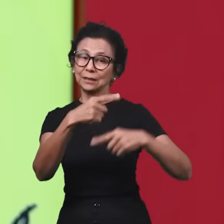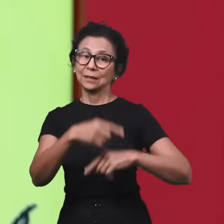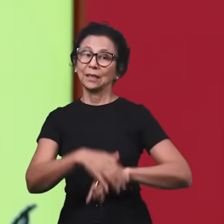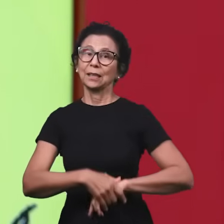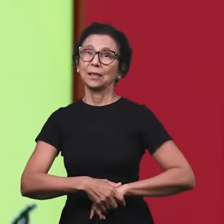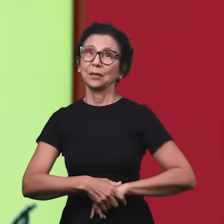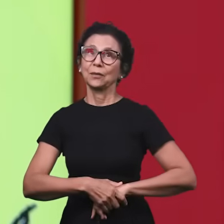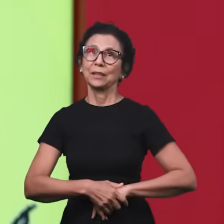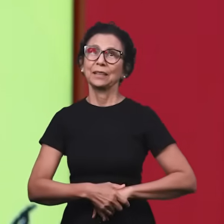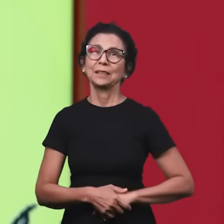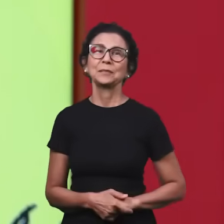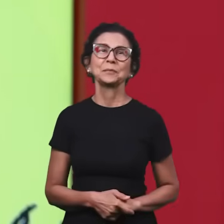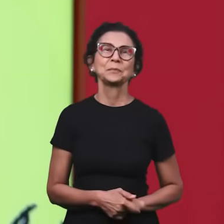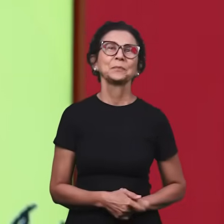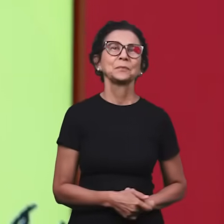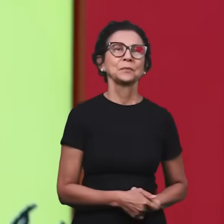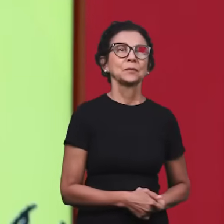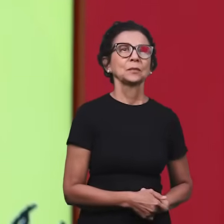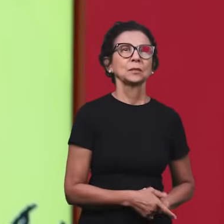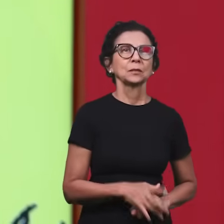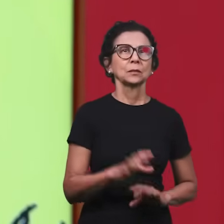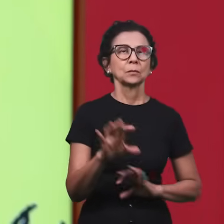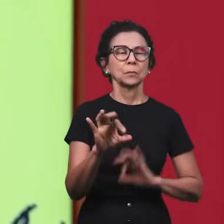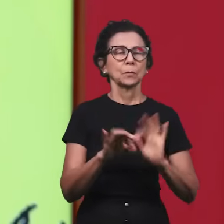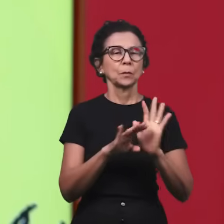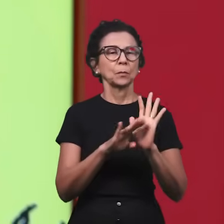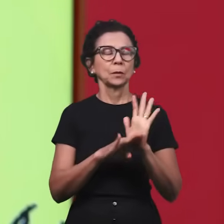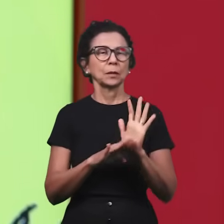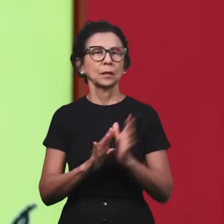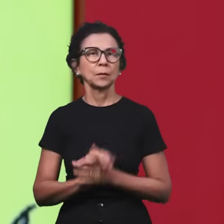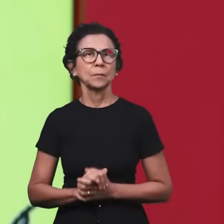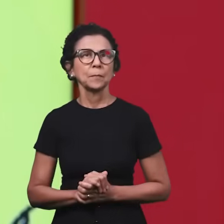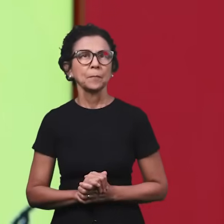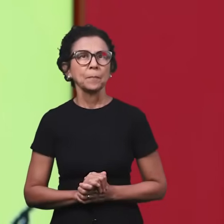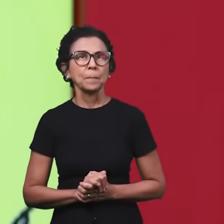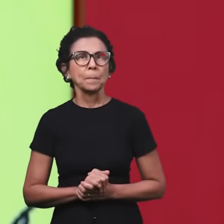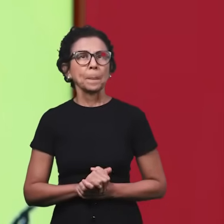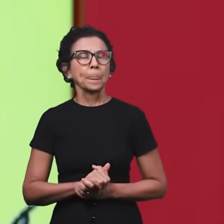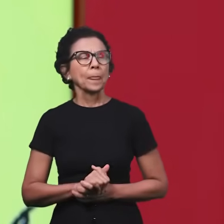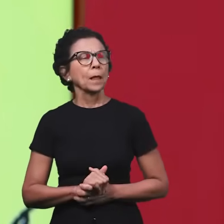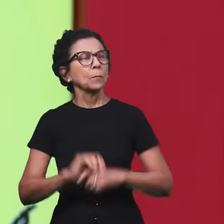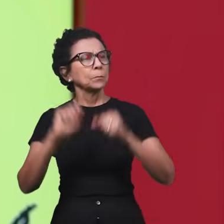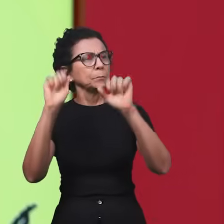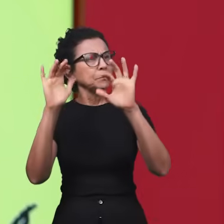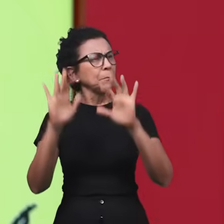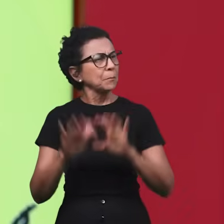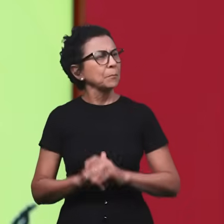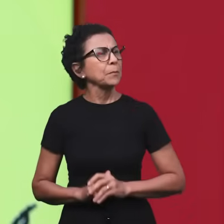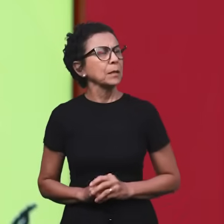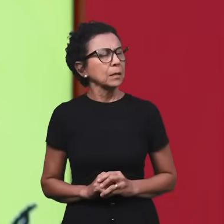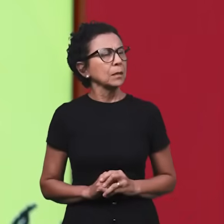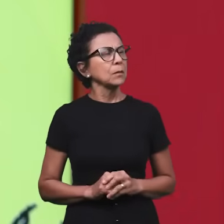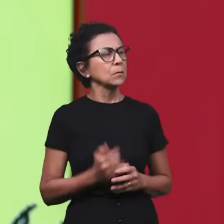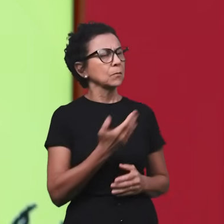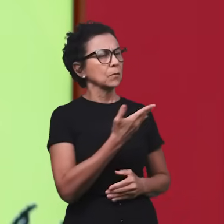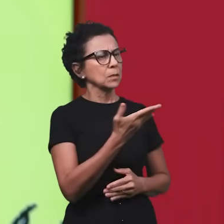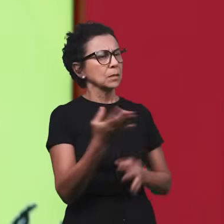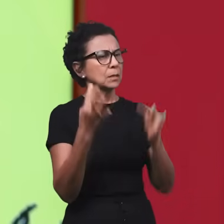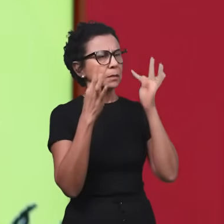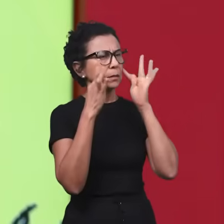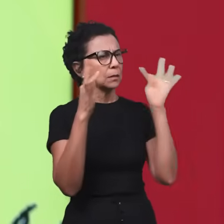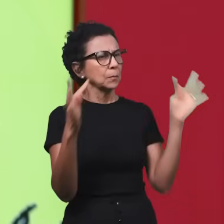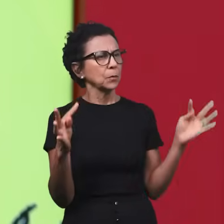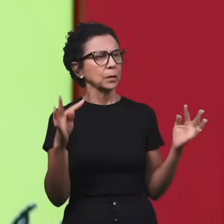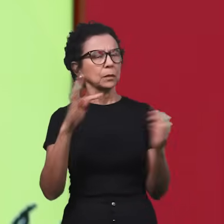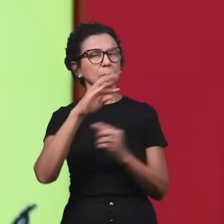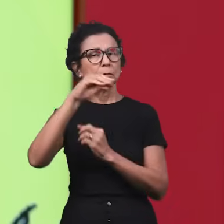do pastor Osias, não é isso, Kênia? Kênia, uma bênção ouvir pastor Osias, pastor Ziander, falando